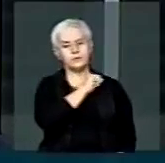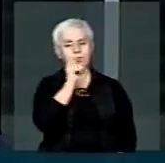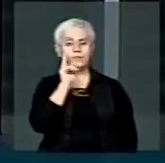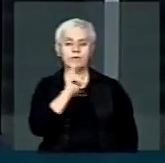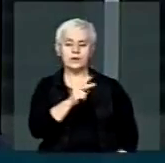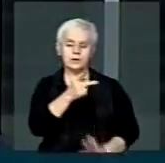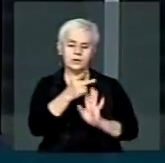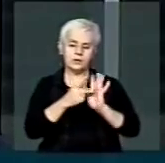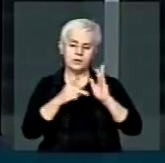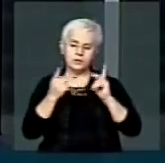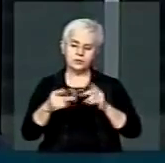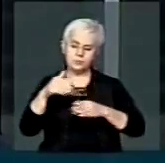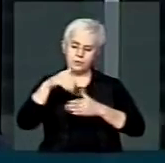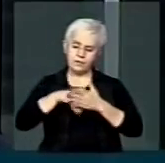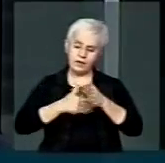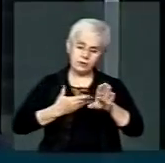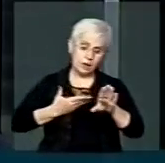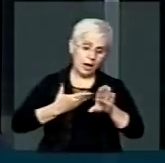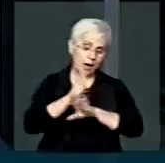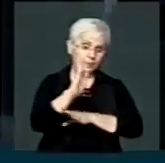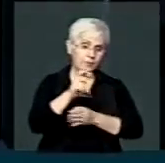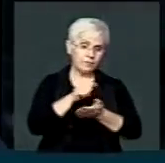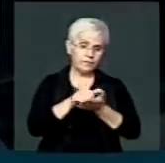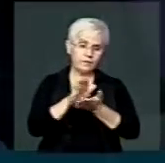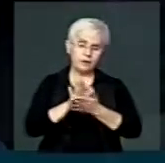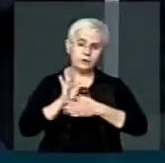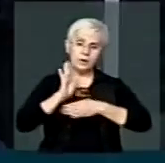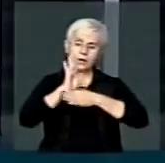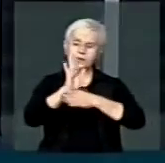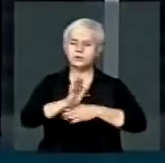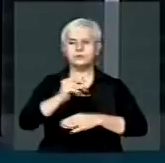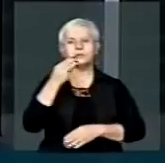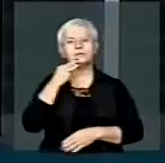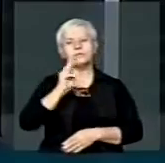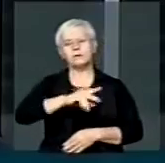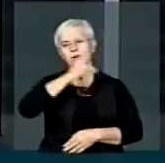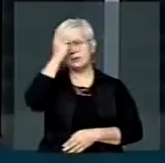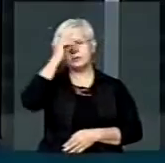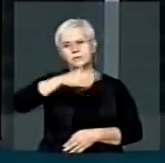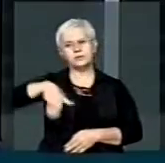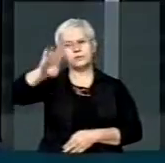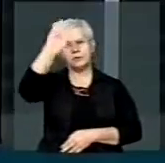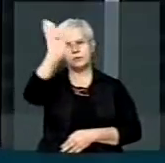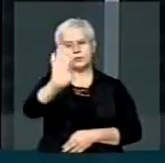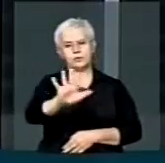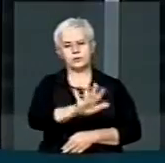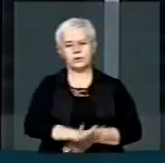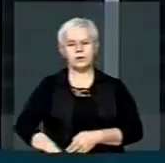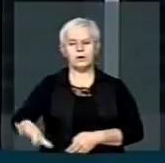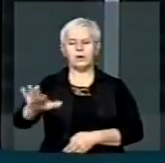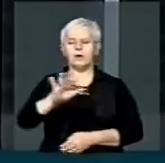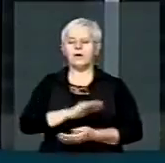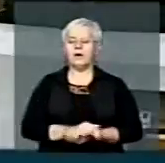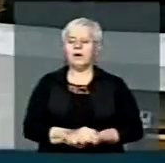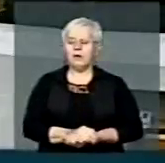esse projeto votado e aprovado, beneficiando milhões de pessoas em todo o país. Muito obrigado, senhor presidente.